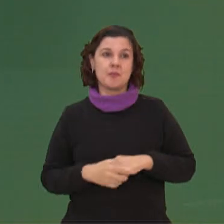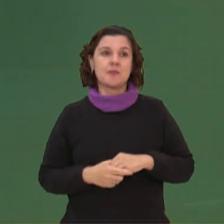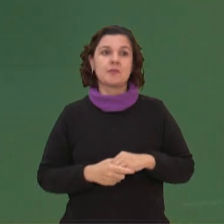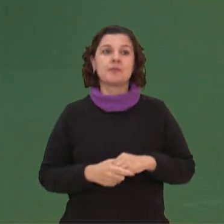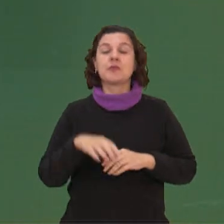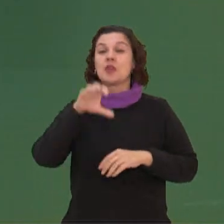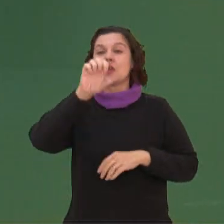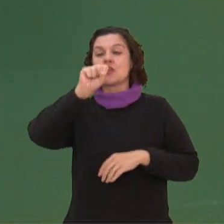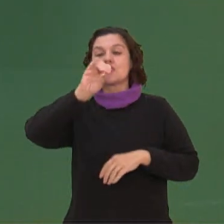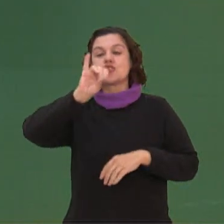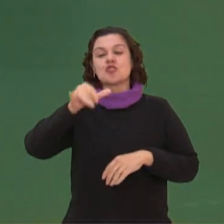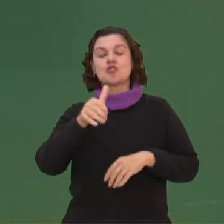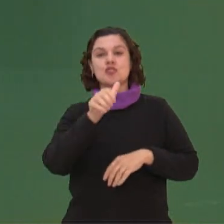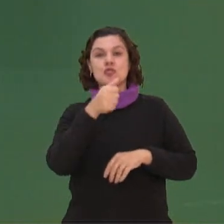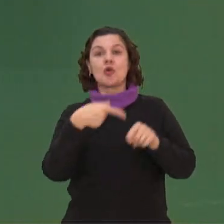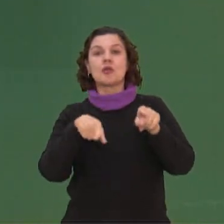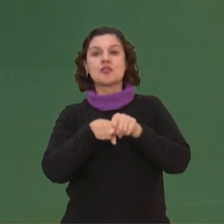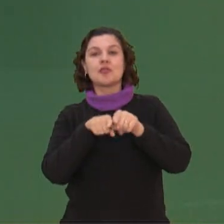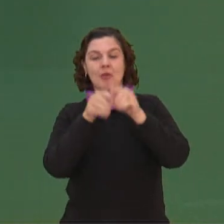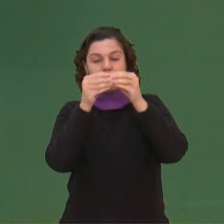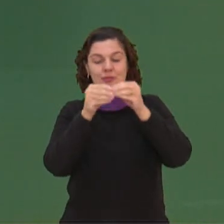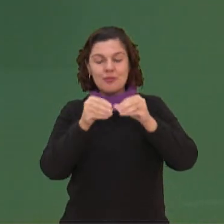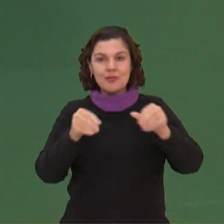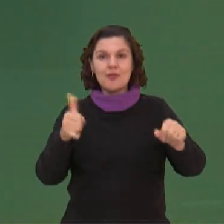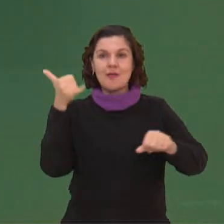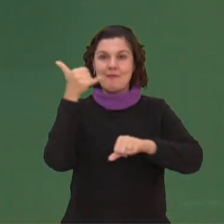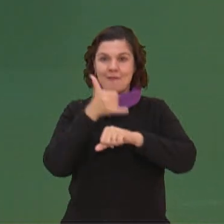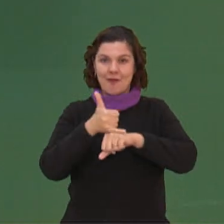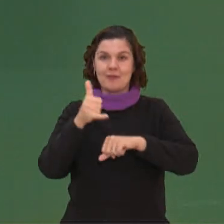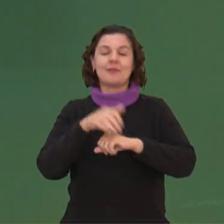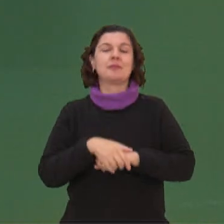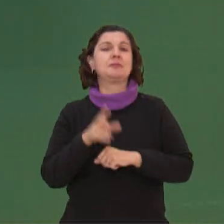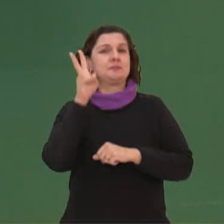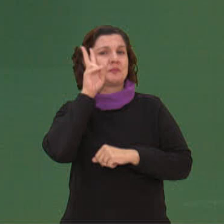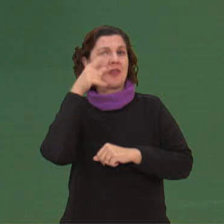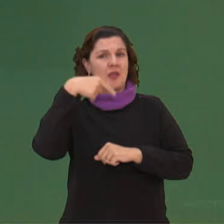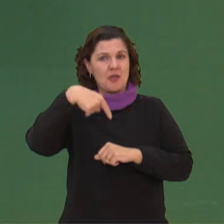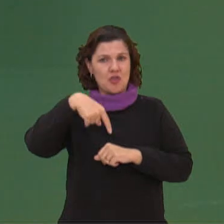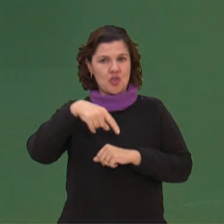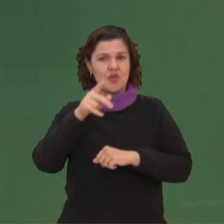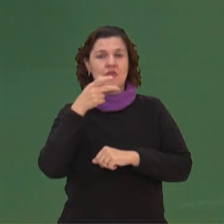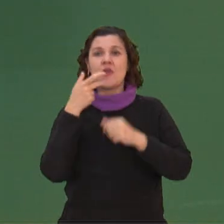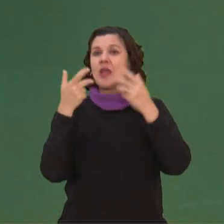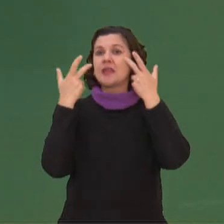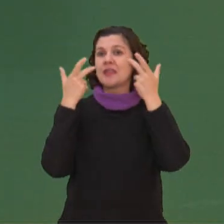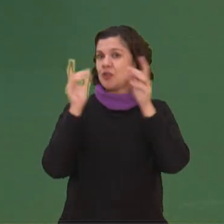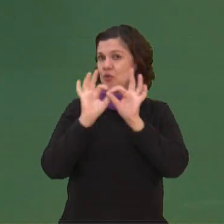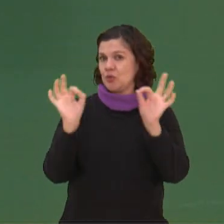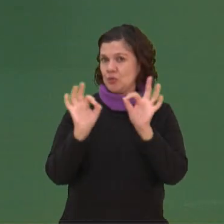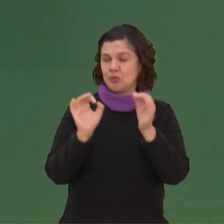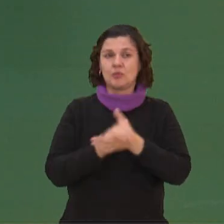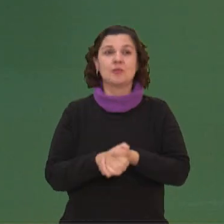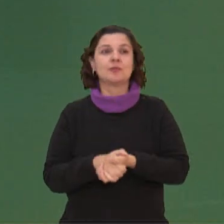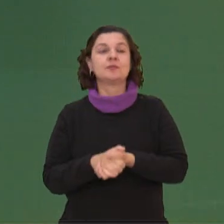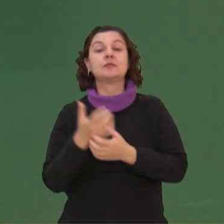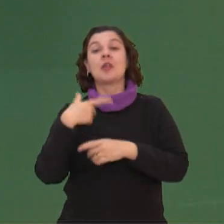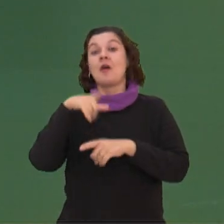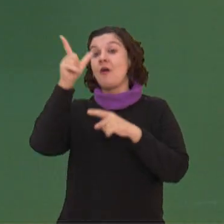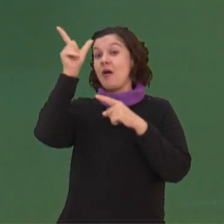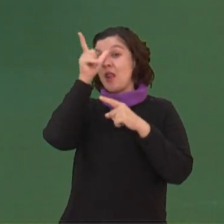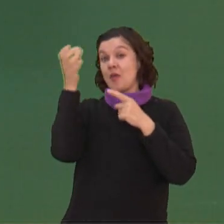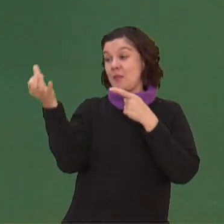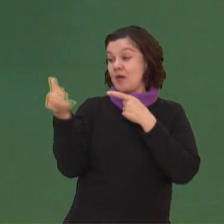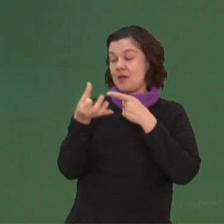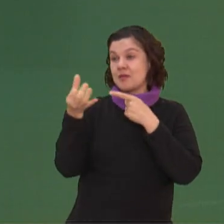de soja e minério de ferro. Lembra da história que eu falei para vocês dos produtos sem acabamento? Aí, a Alemanha, o sexto